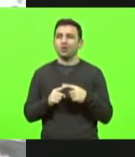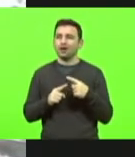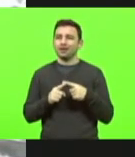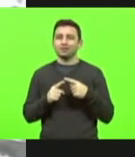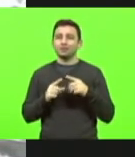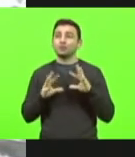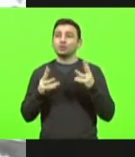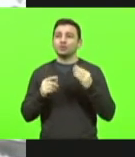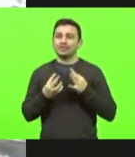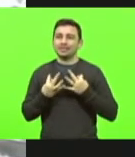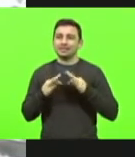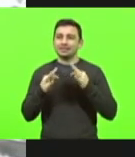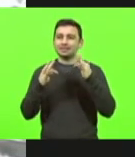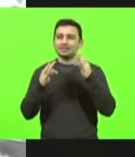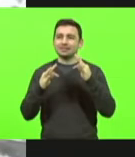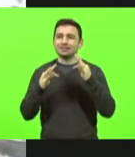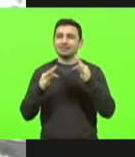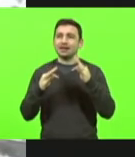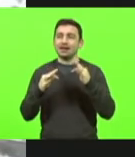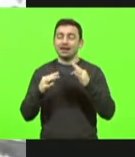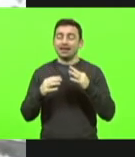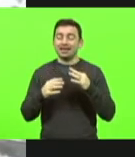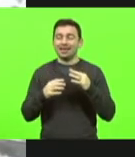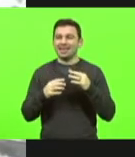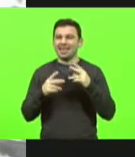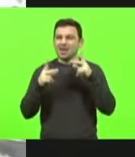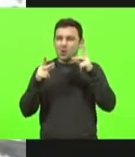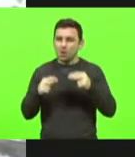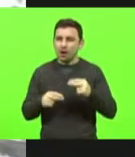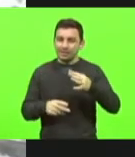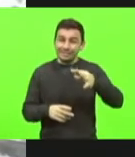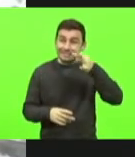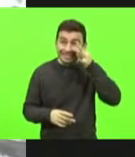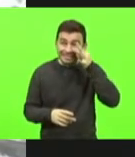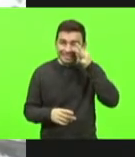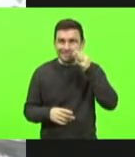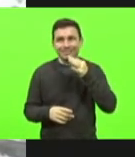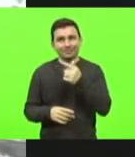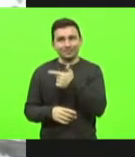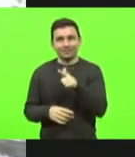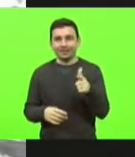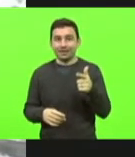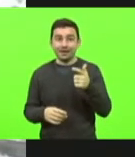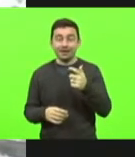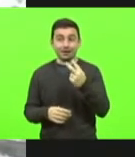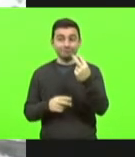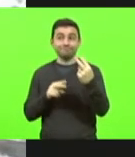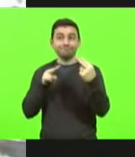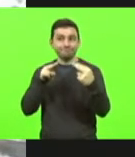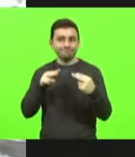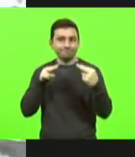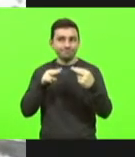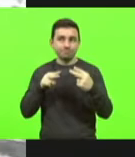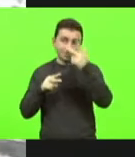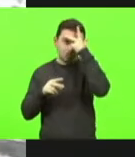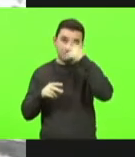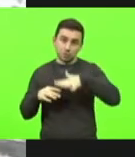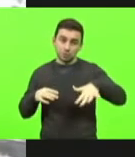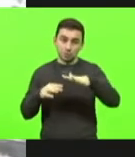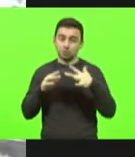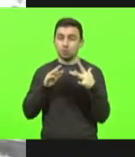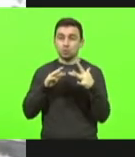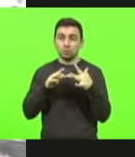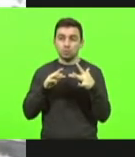temos disponível, mas nada é igual à presença física, né, ao olho no olho, a esse contato das pessoas, né, terem